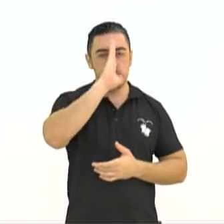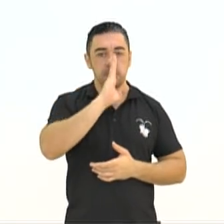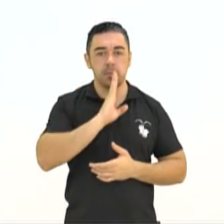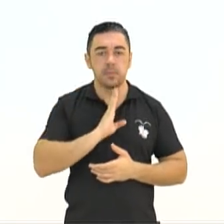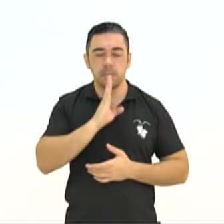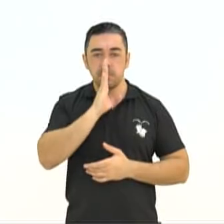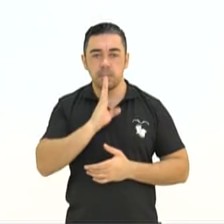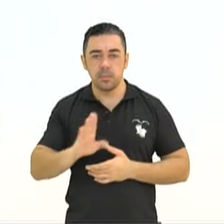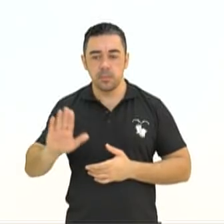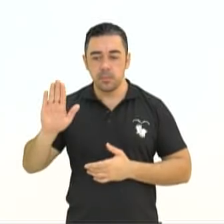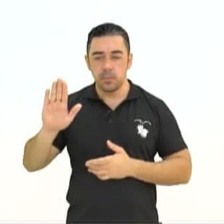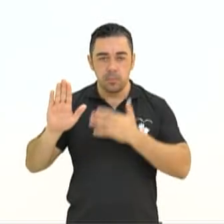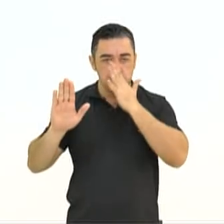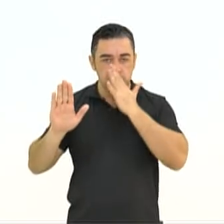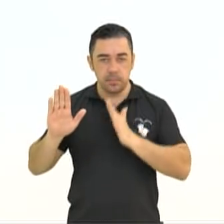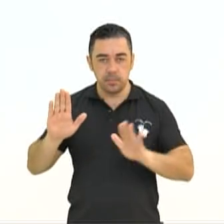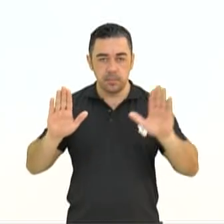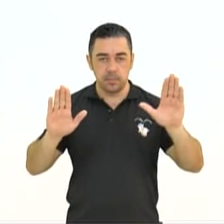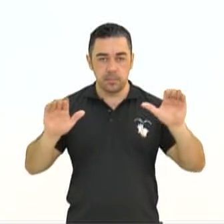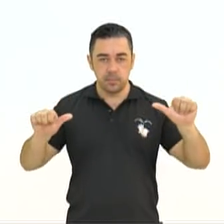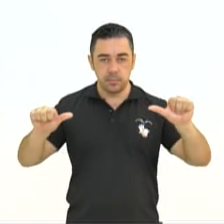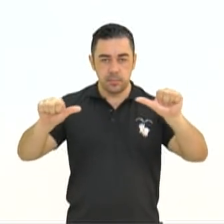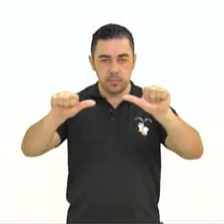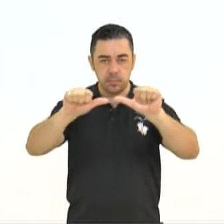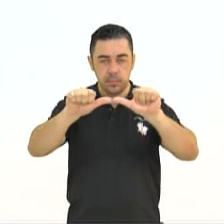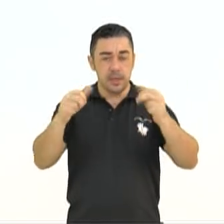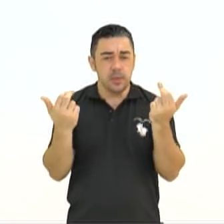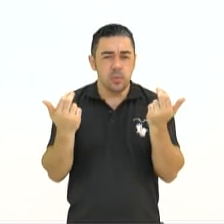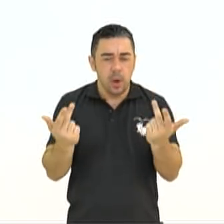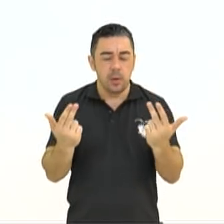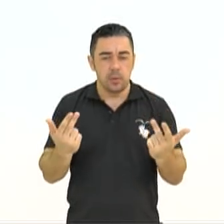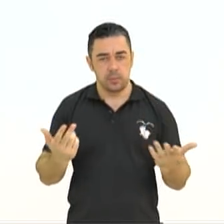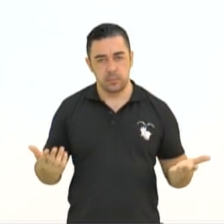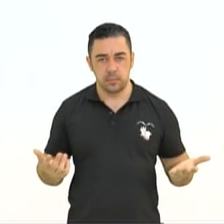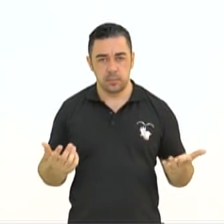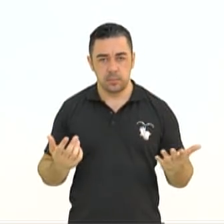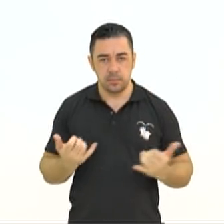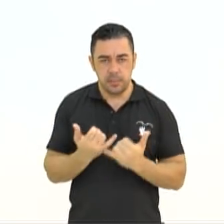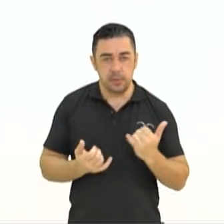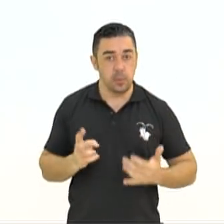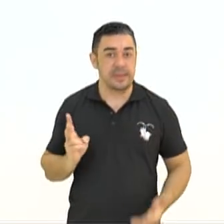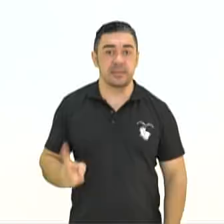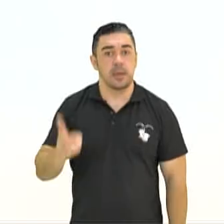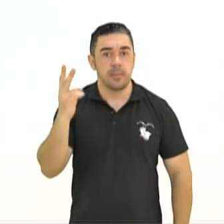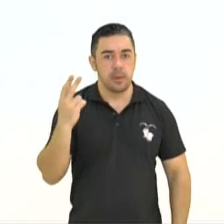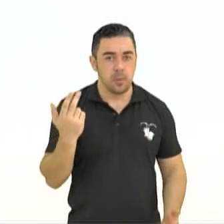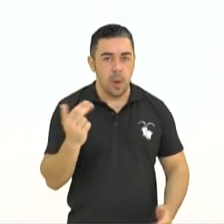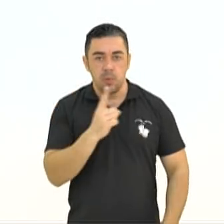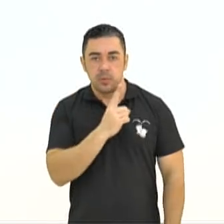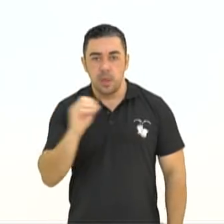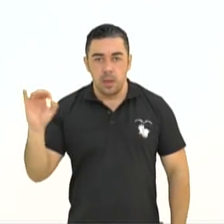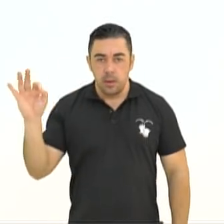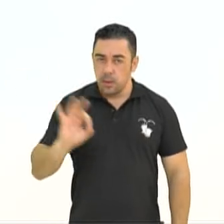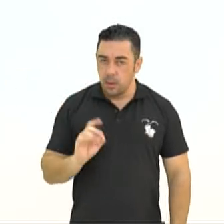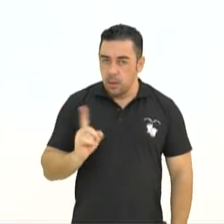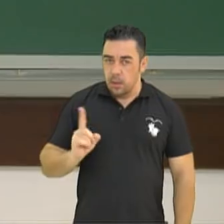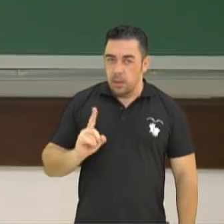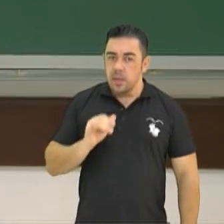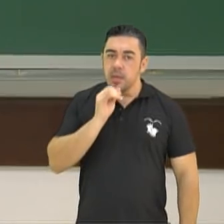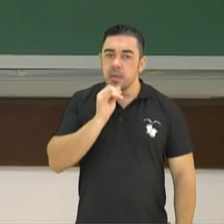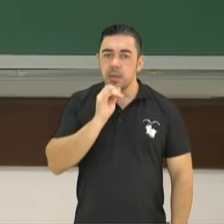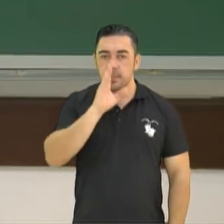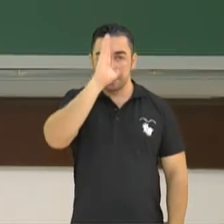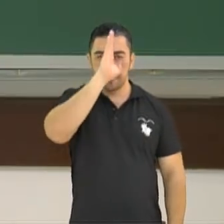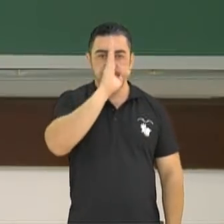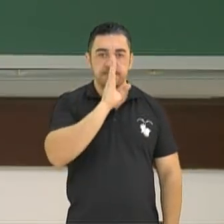do animal em duas metades equivalentes, semelhantes. Lógico que não vai ser sempre 100% igual, né? Se você, por exemplo, colocar aqui,